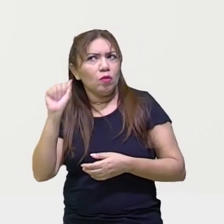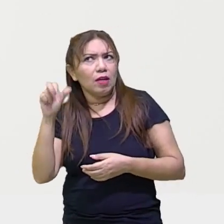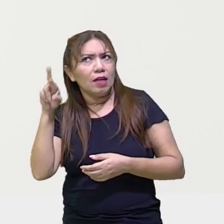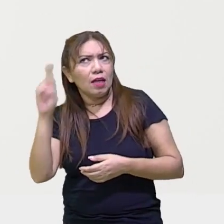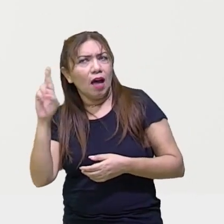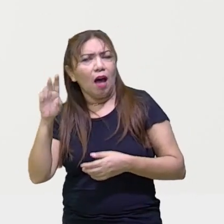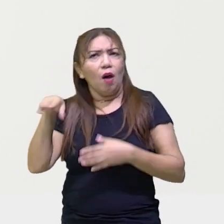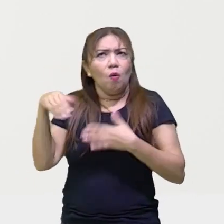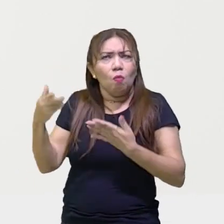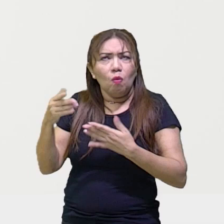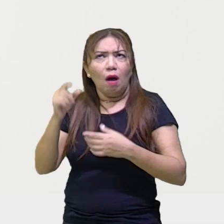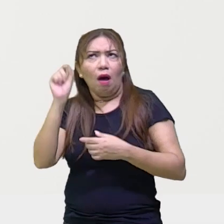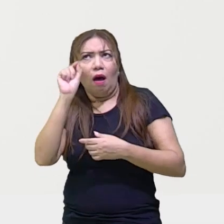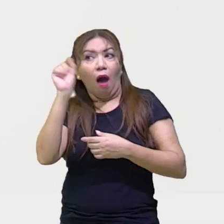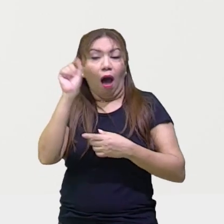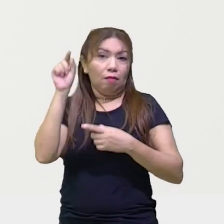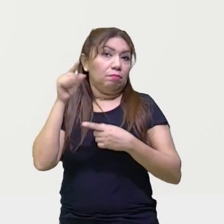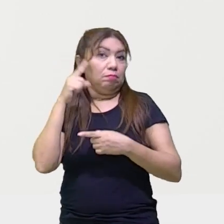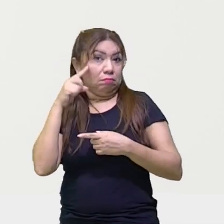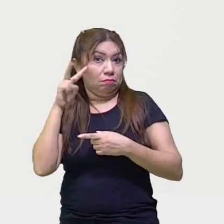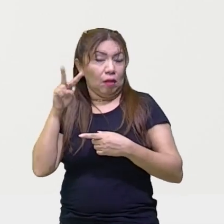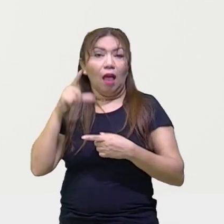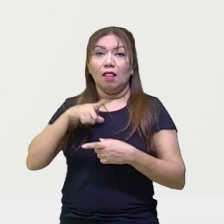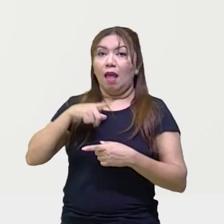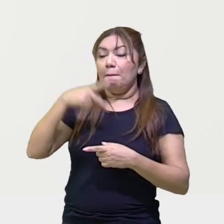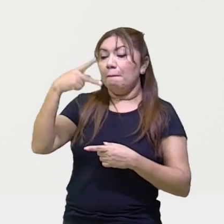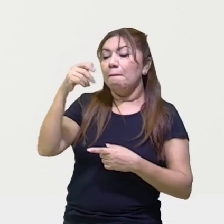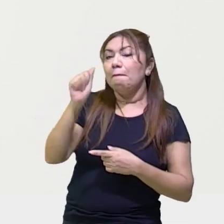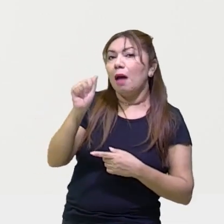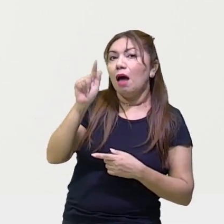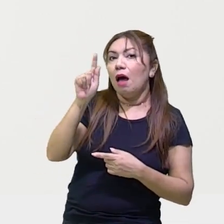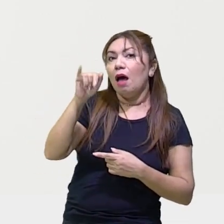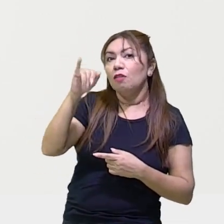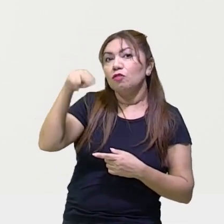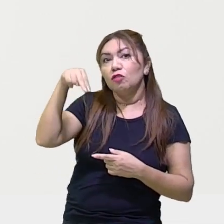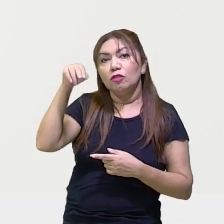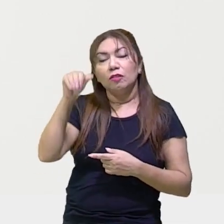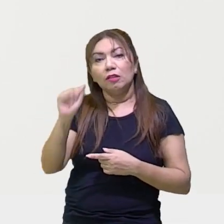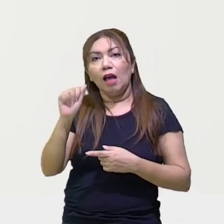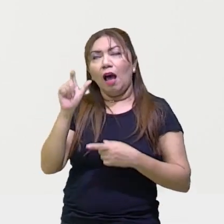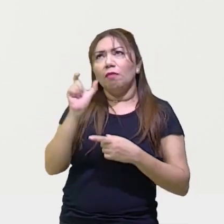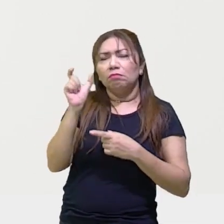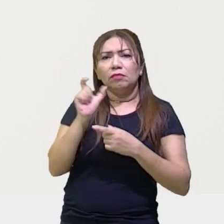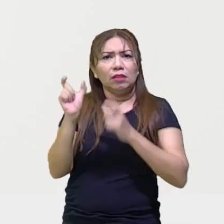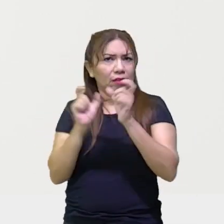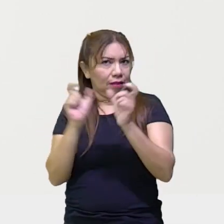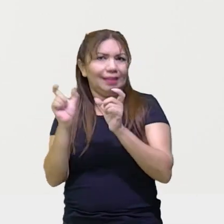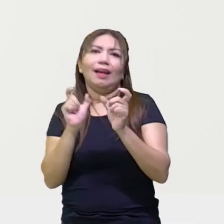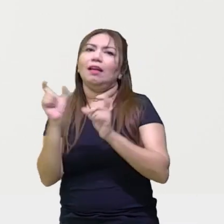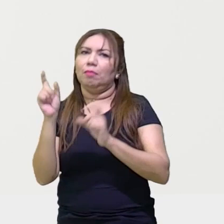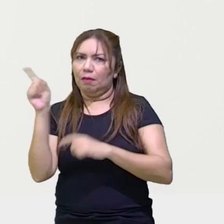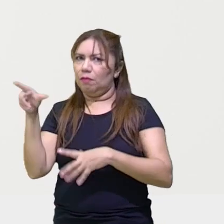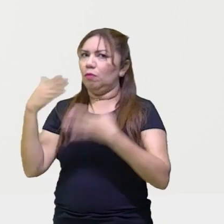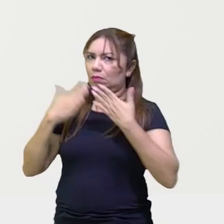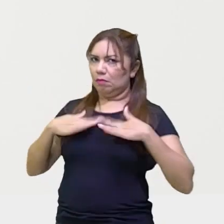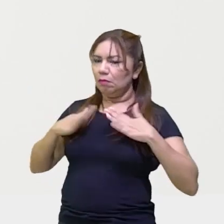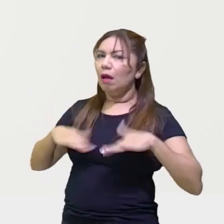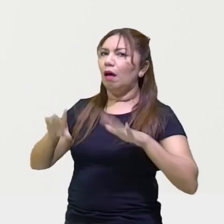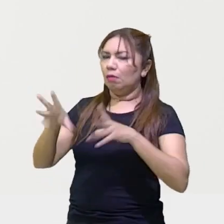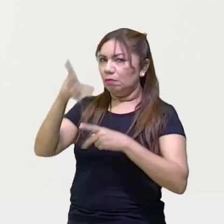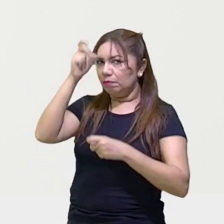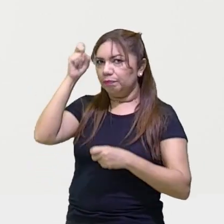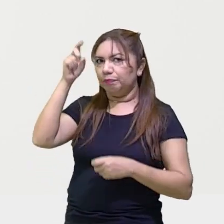Página. Página, página. Vamos ver com calma cada palavra dessa, ok? Vamos